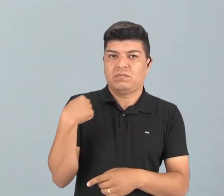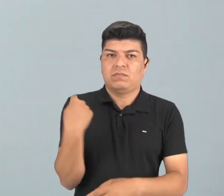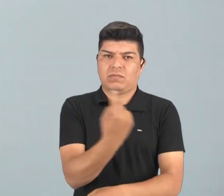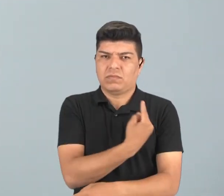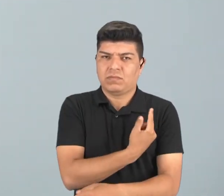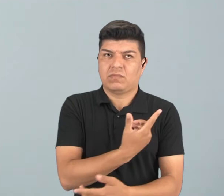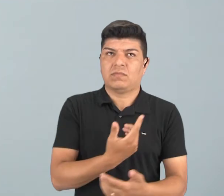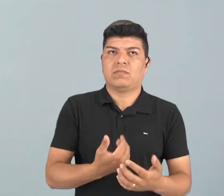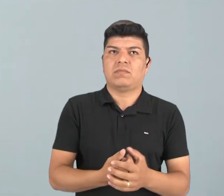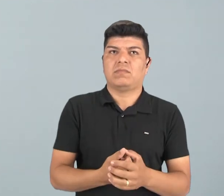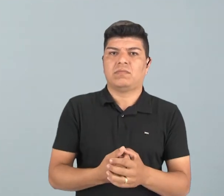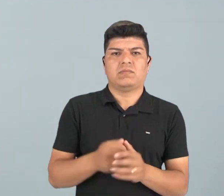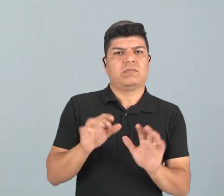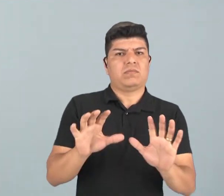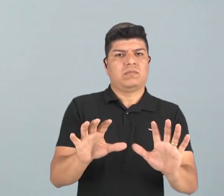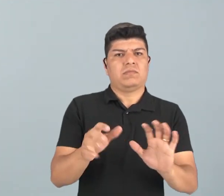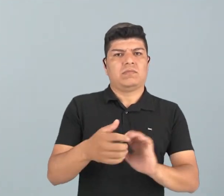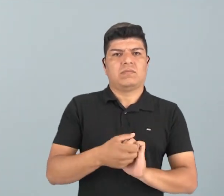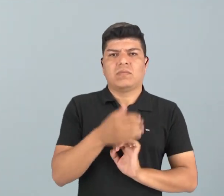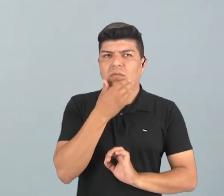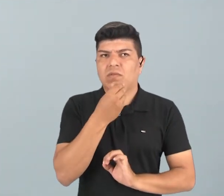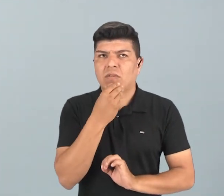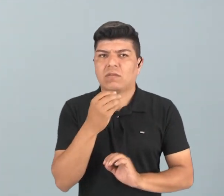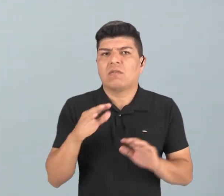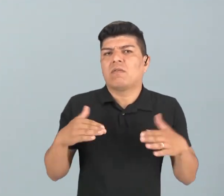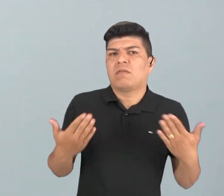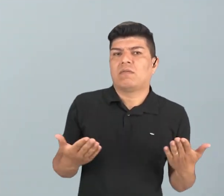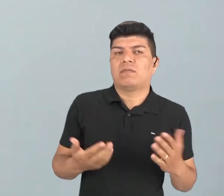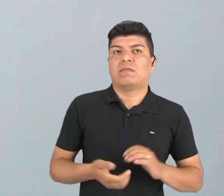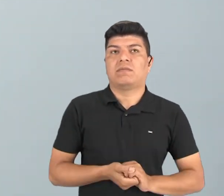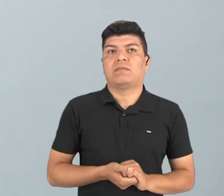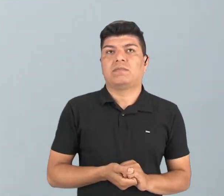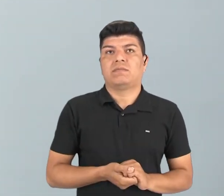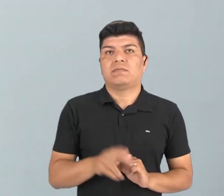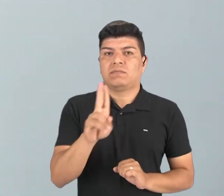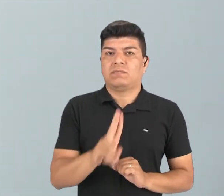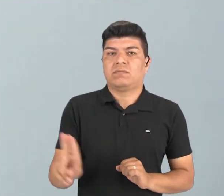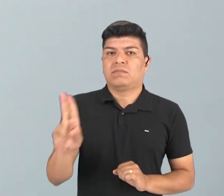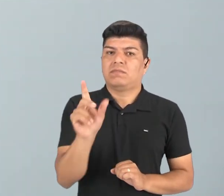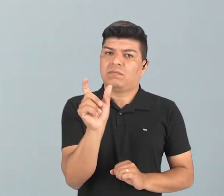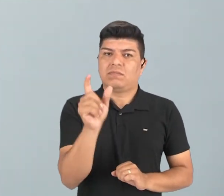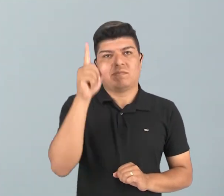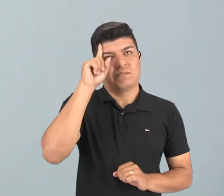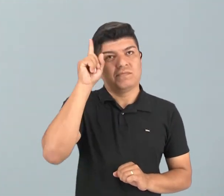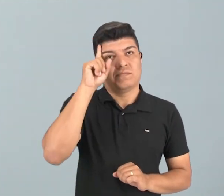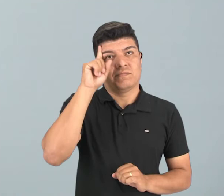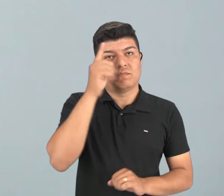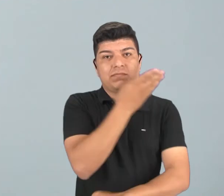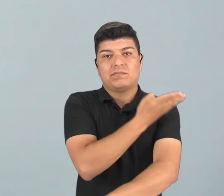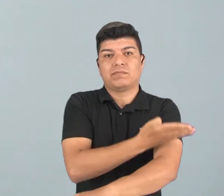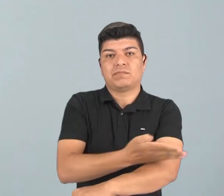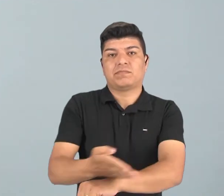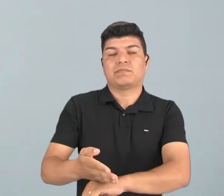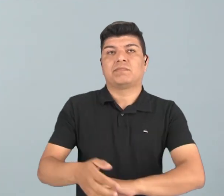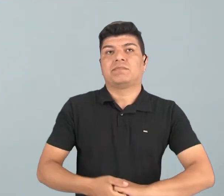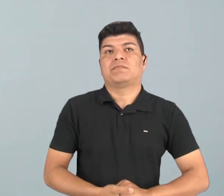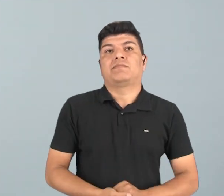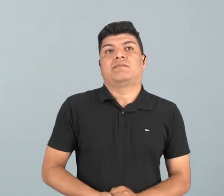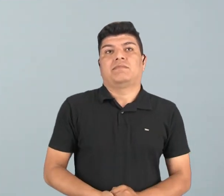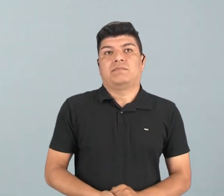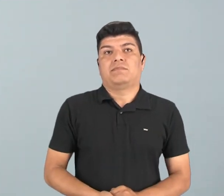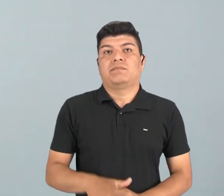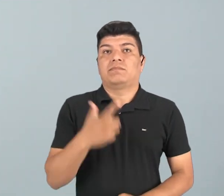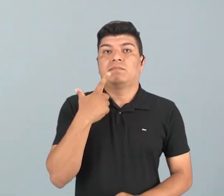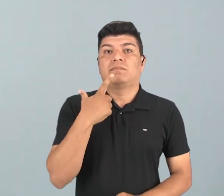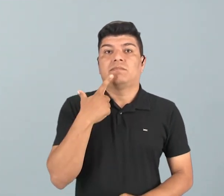gente, rapaz, qual é? Usam aquelas palavras mais no nosso dia a dia habitual, tá bom? Então,